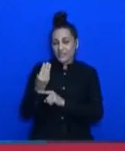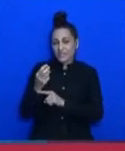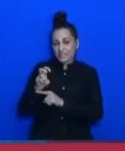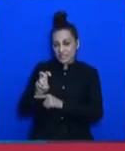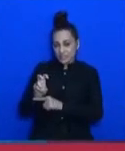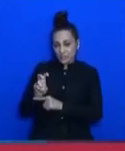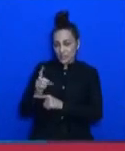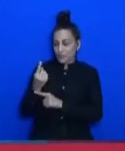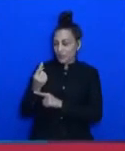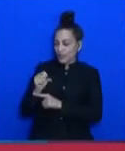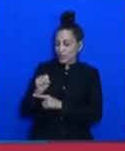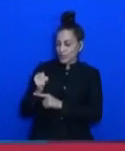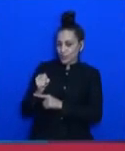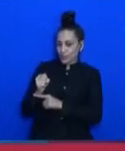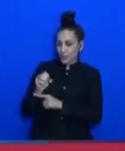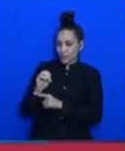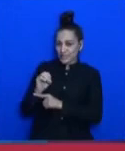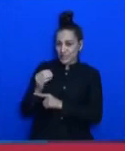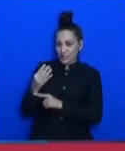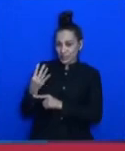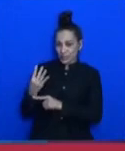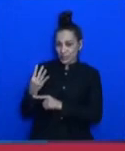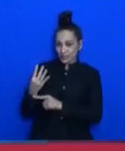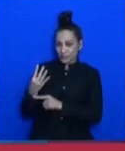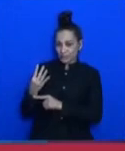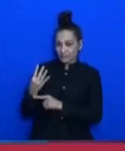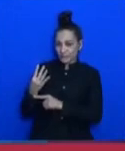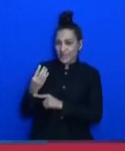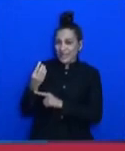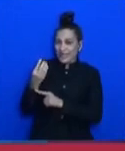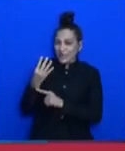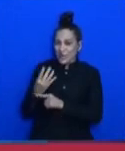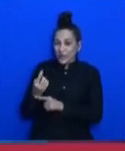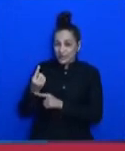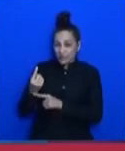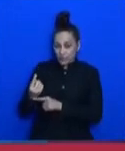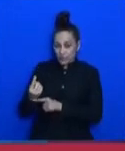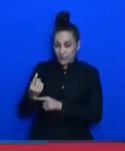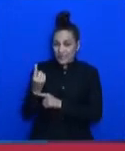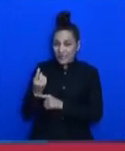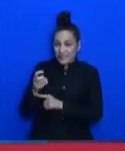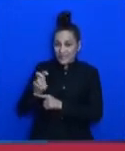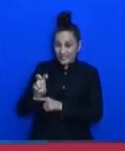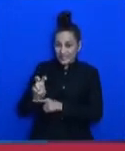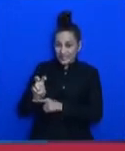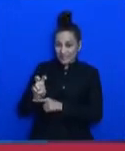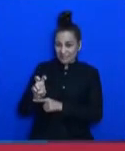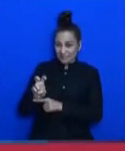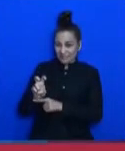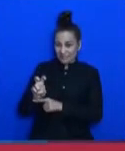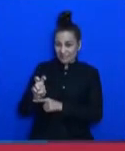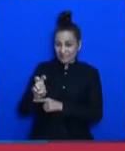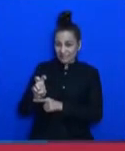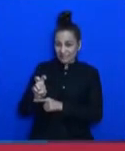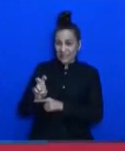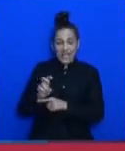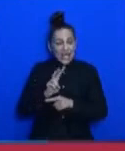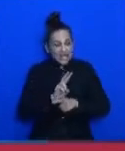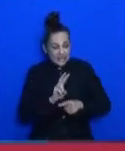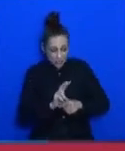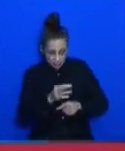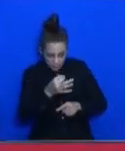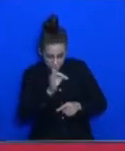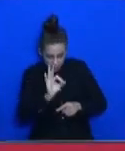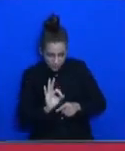10, 35, 18, 04, 41 e 15. As